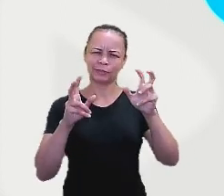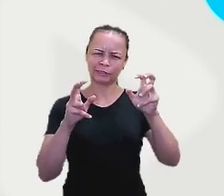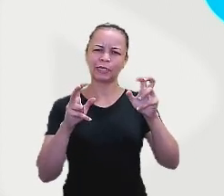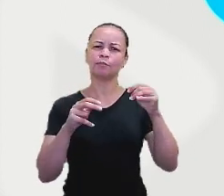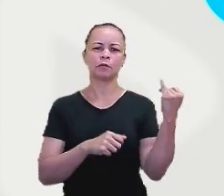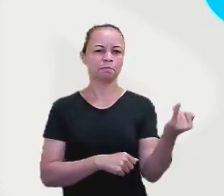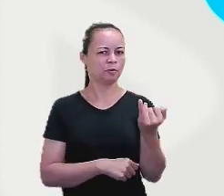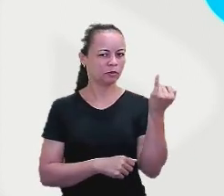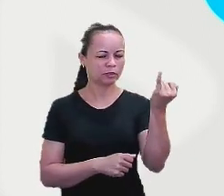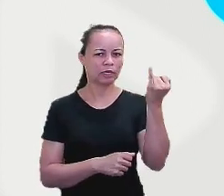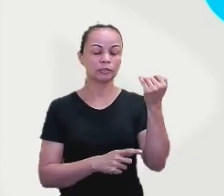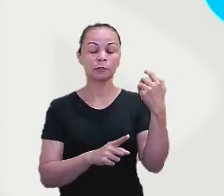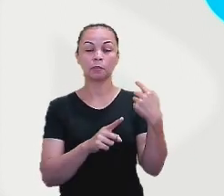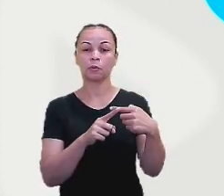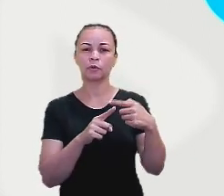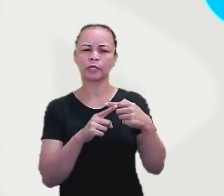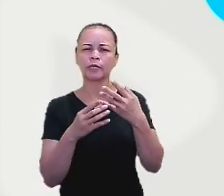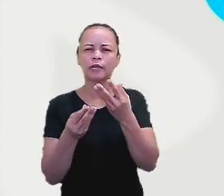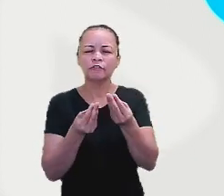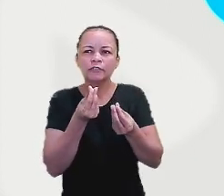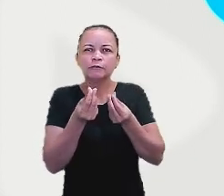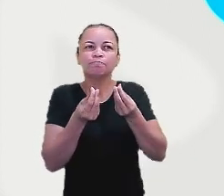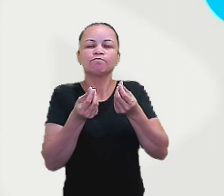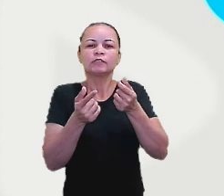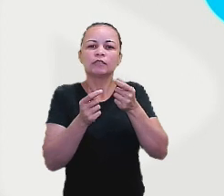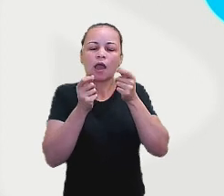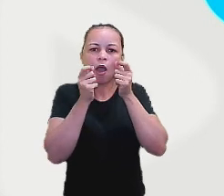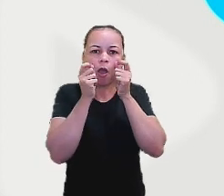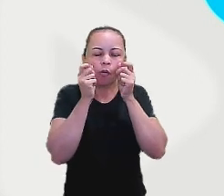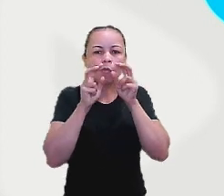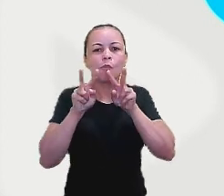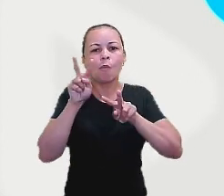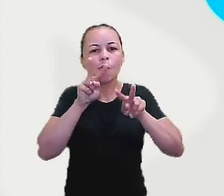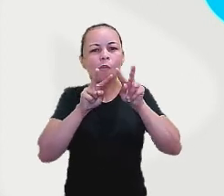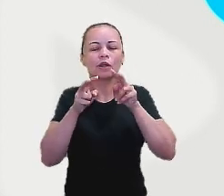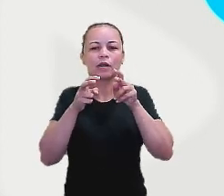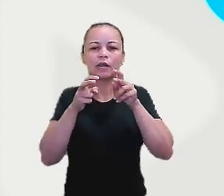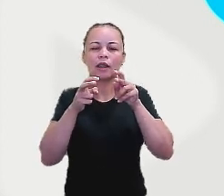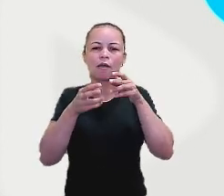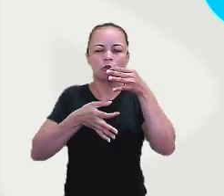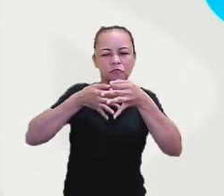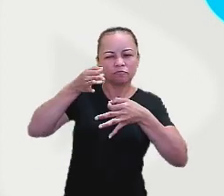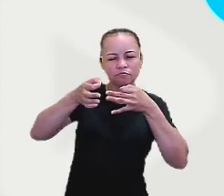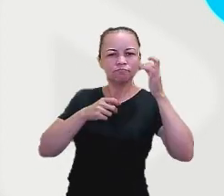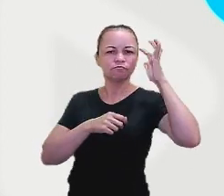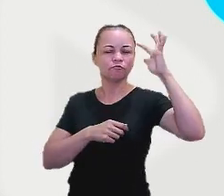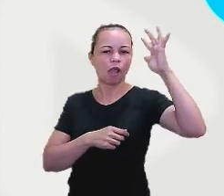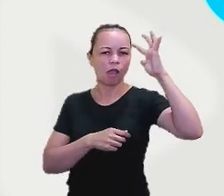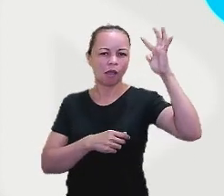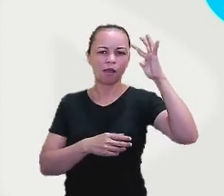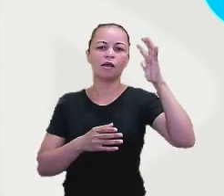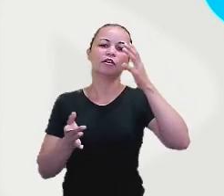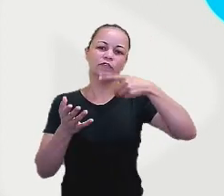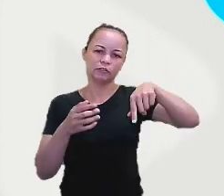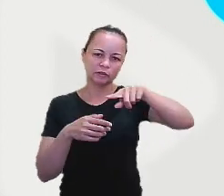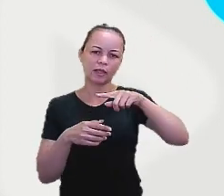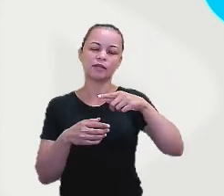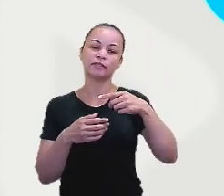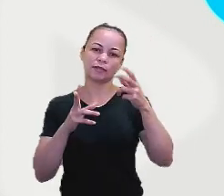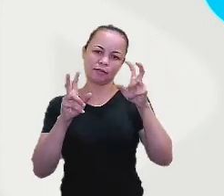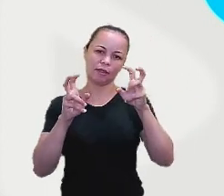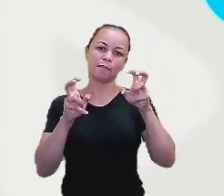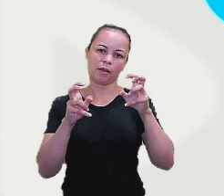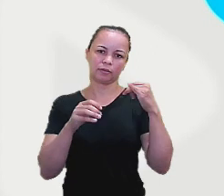dar substância, ele vai te dar um olhar extremamente crítico e reflexivo sobre essa temática que é tão relevante, tá?